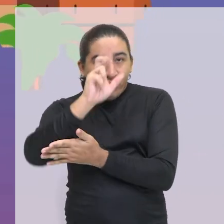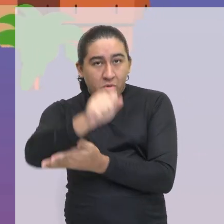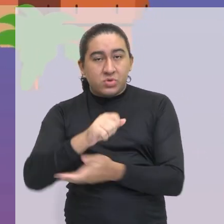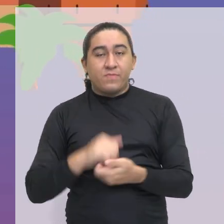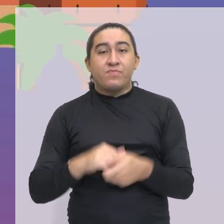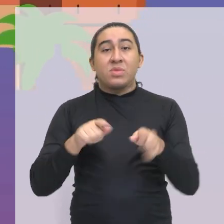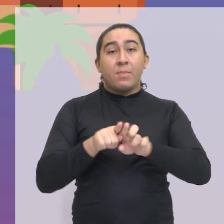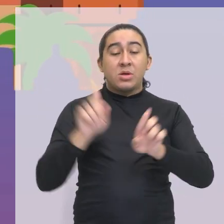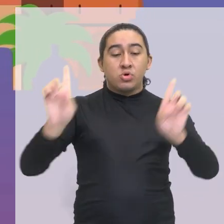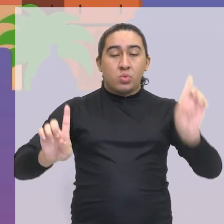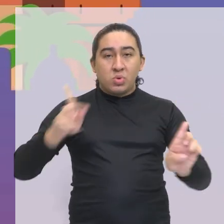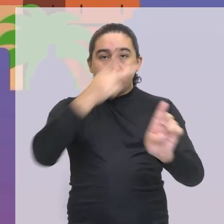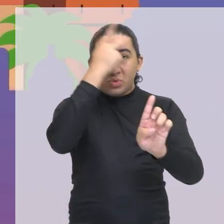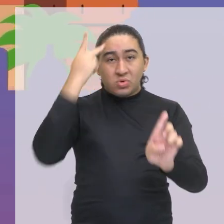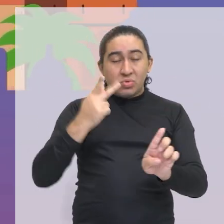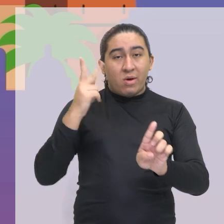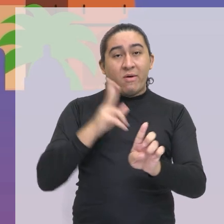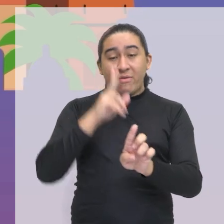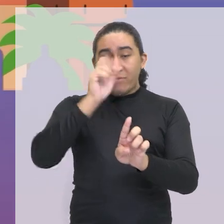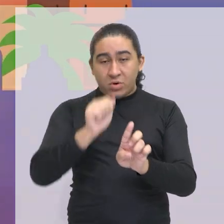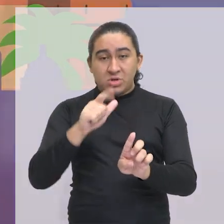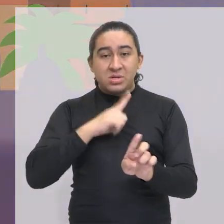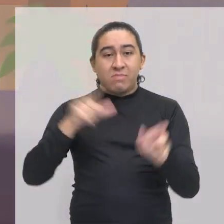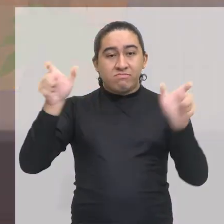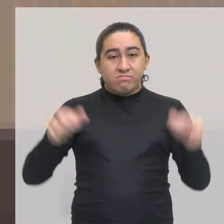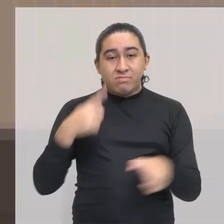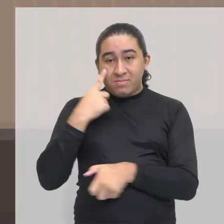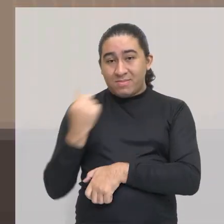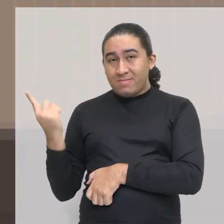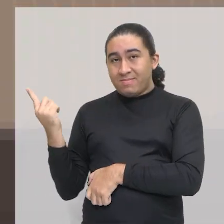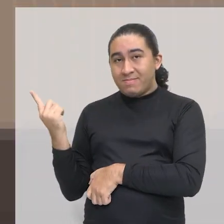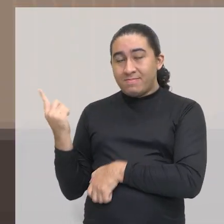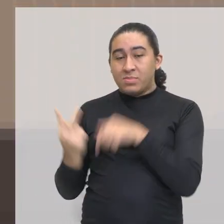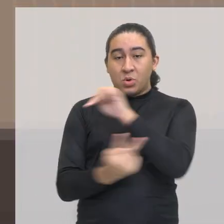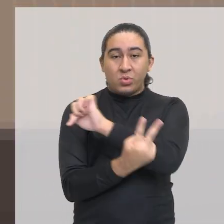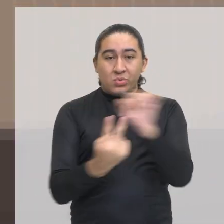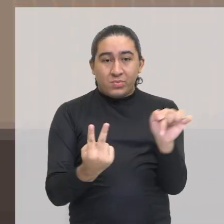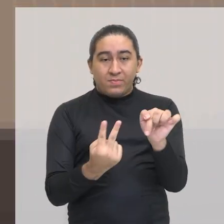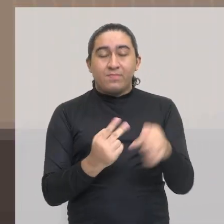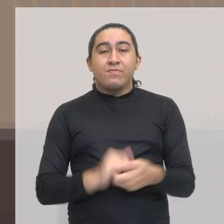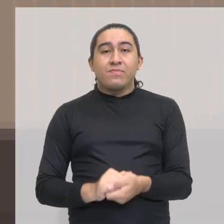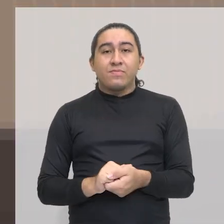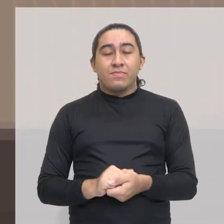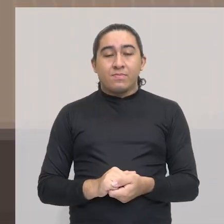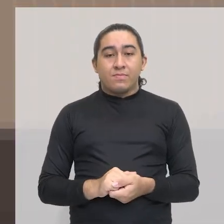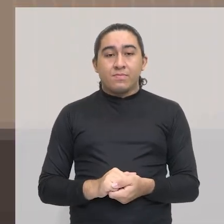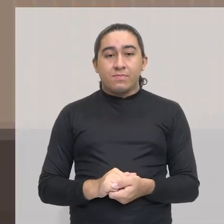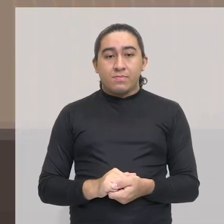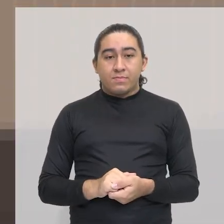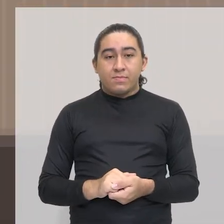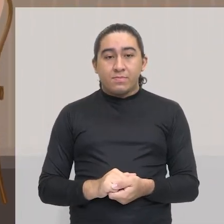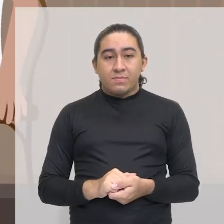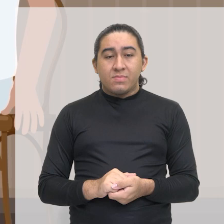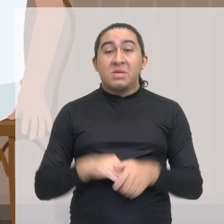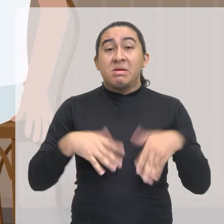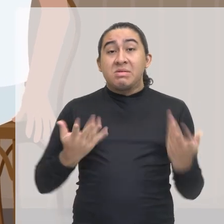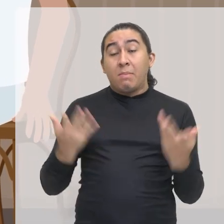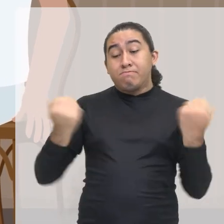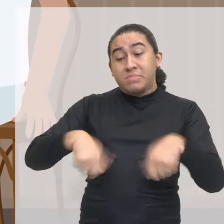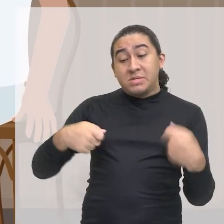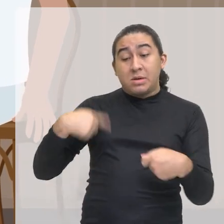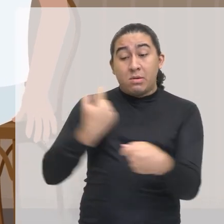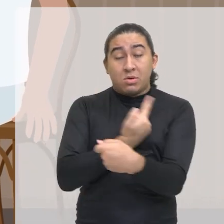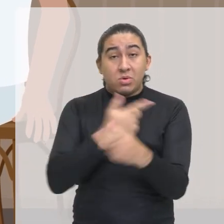intensificou, liderado por 2 figuras icônicas, Mahatma Gandhi e Jawaharlal Nehru.